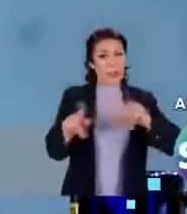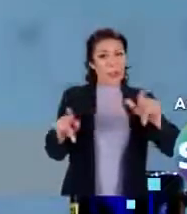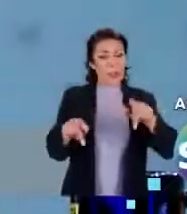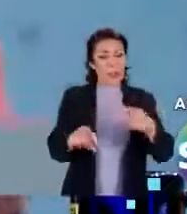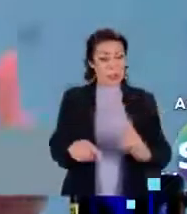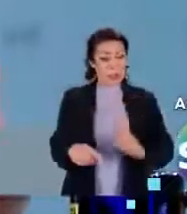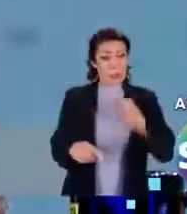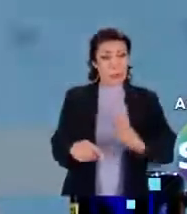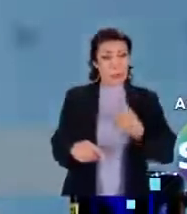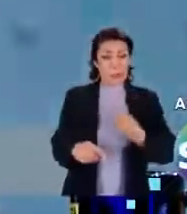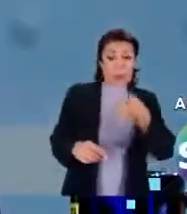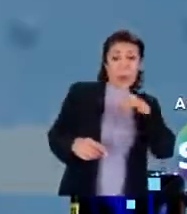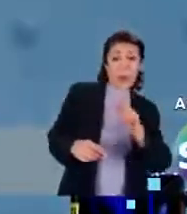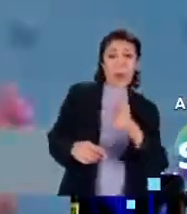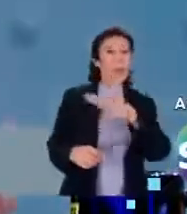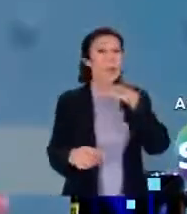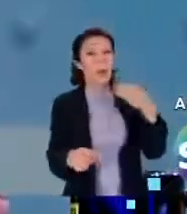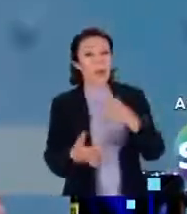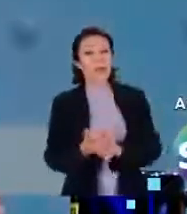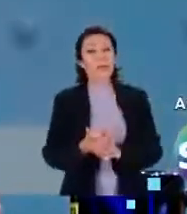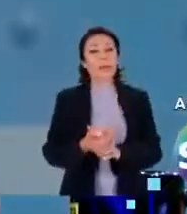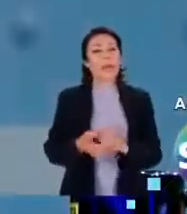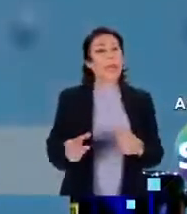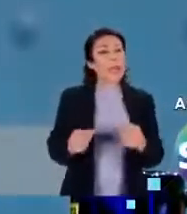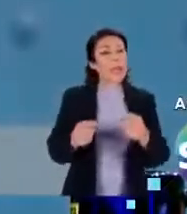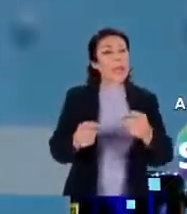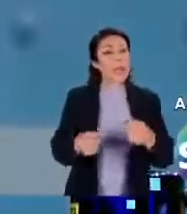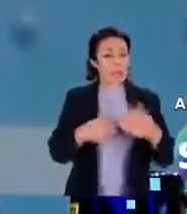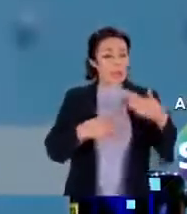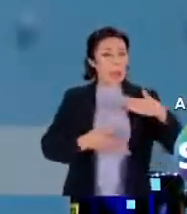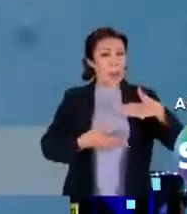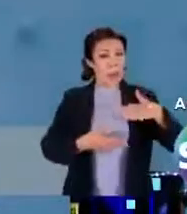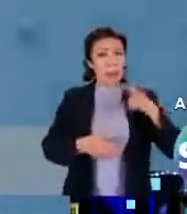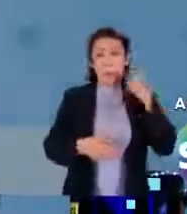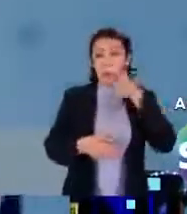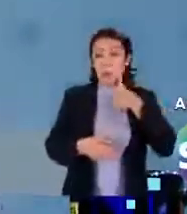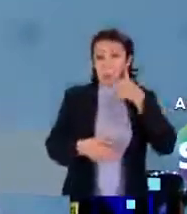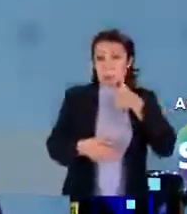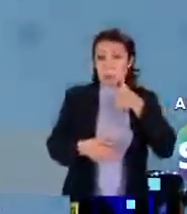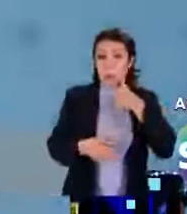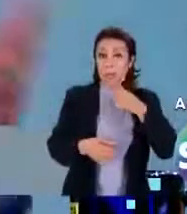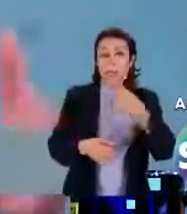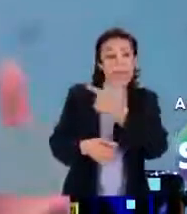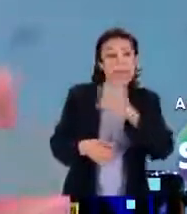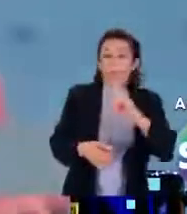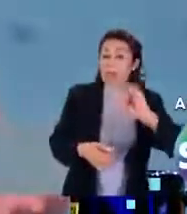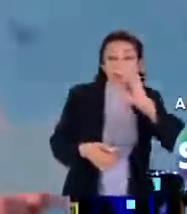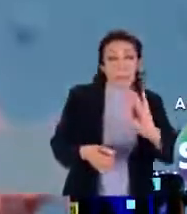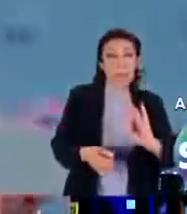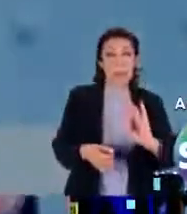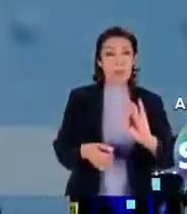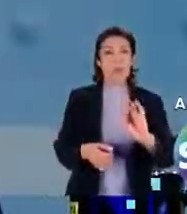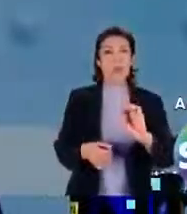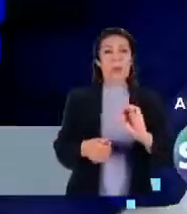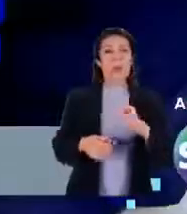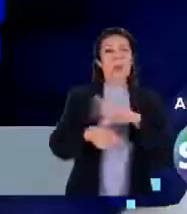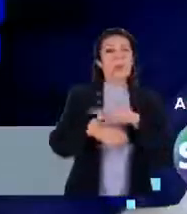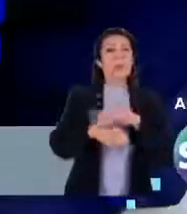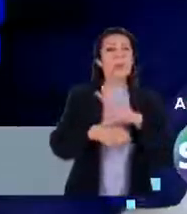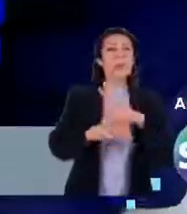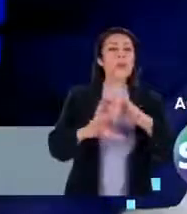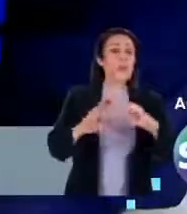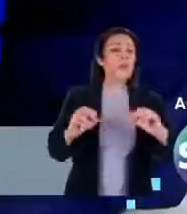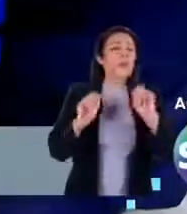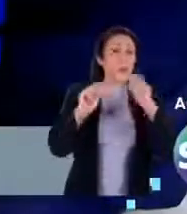precoce do câncer de mama das mulheres 100% de cura então e não se justifica o país é um país extraordinariamente rico um país que tem